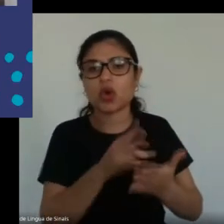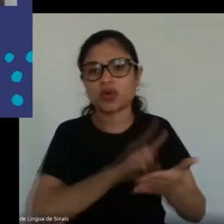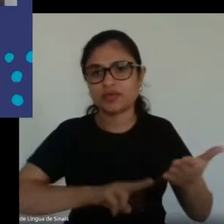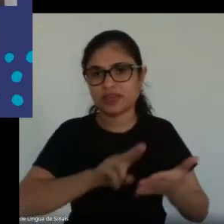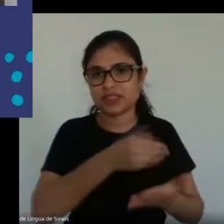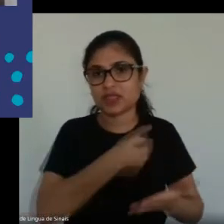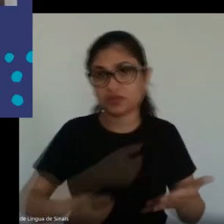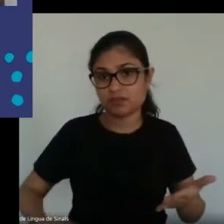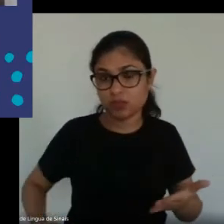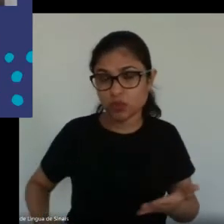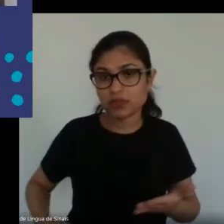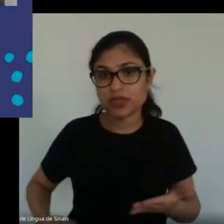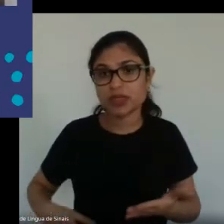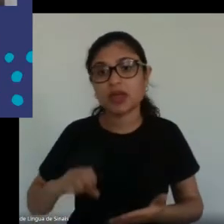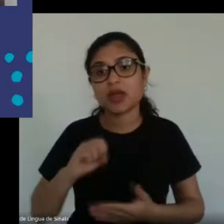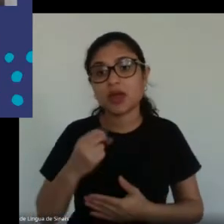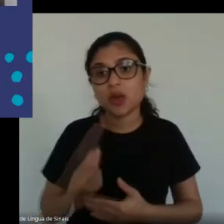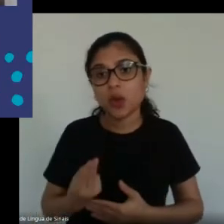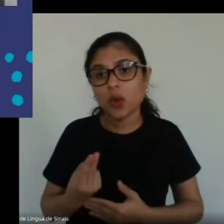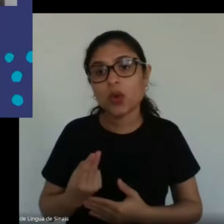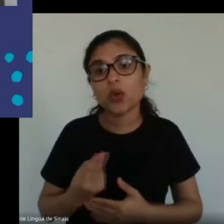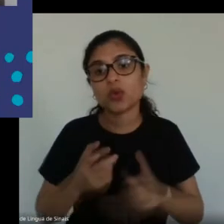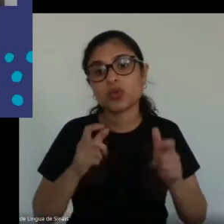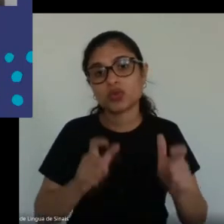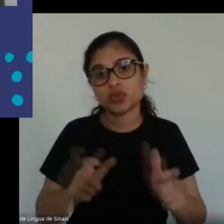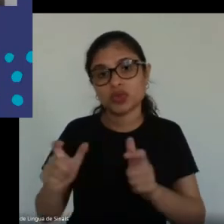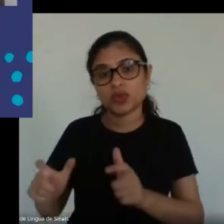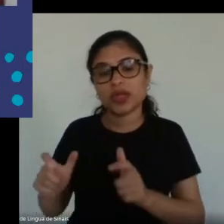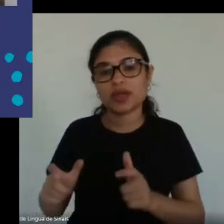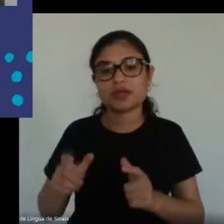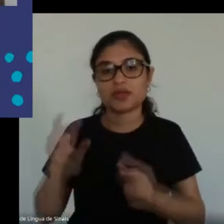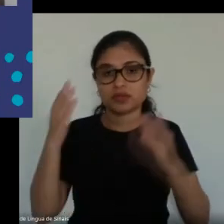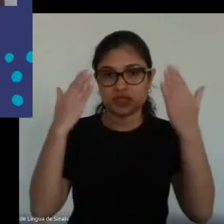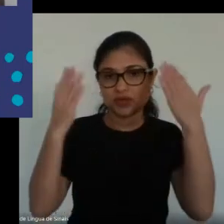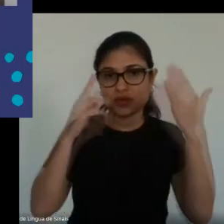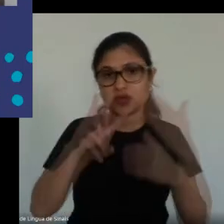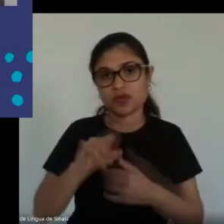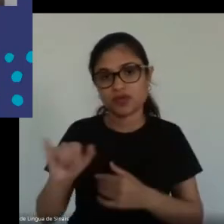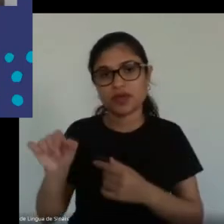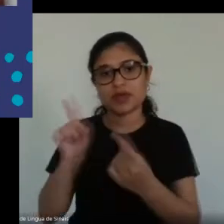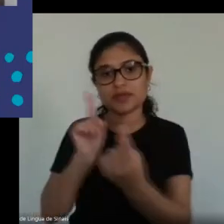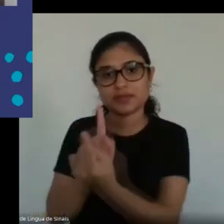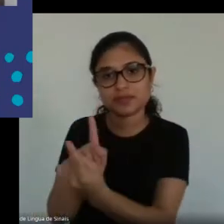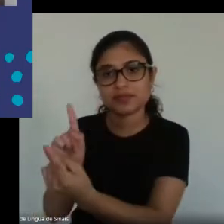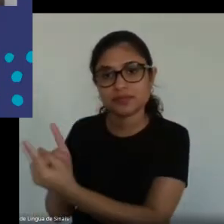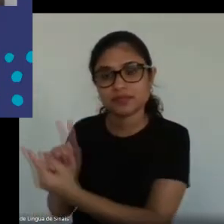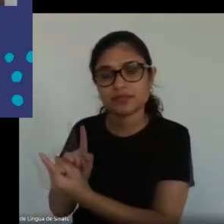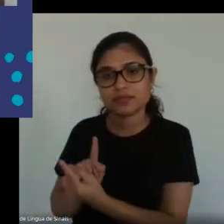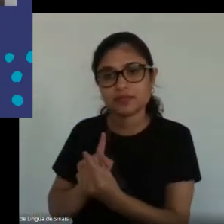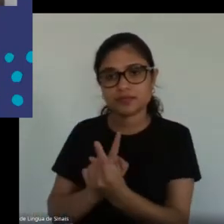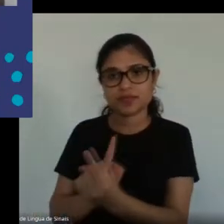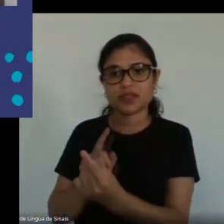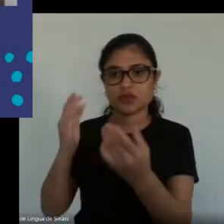né? Ou de lugares aonde vai o psicólogo dar assistência psicológica.